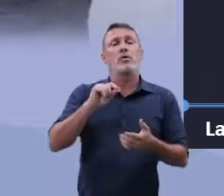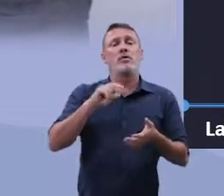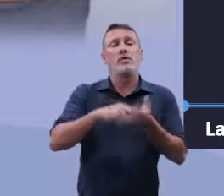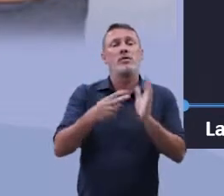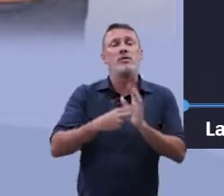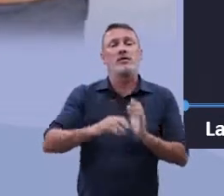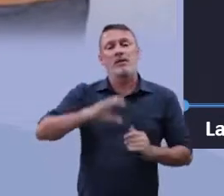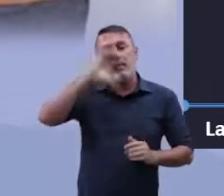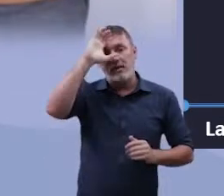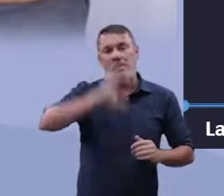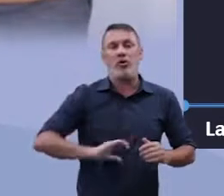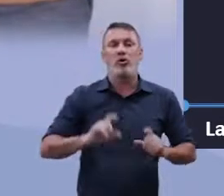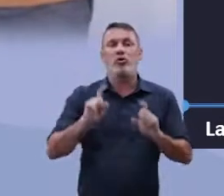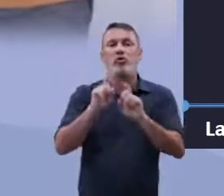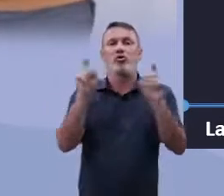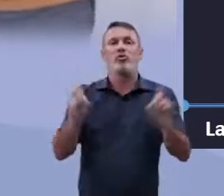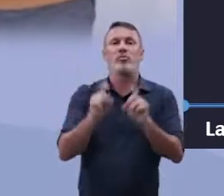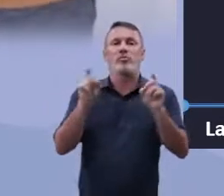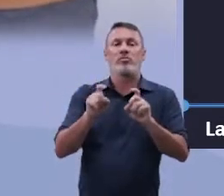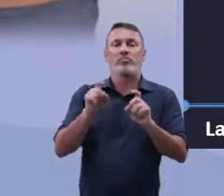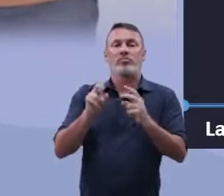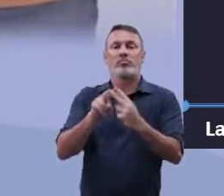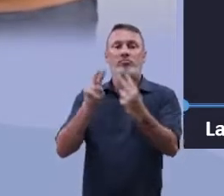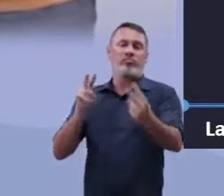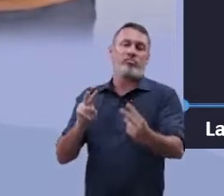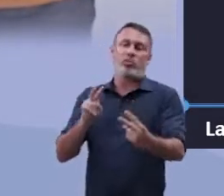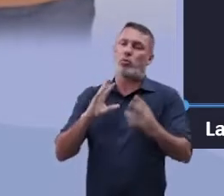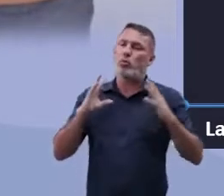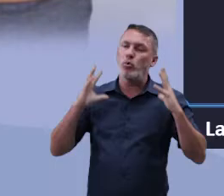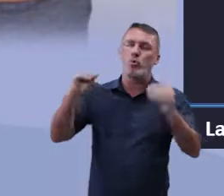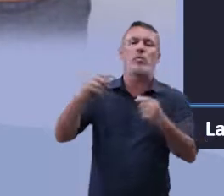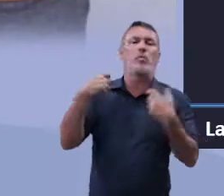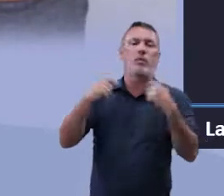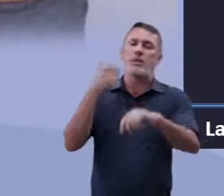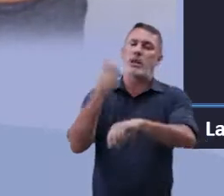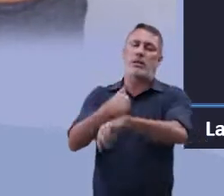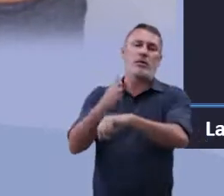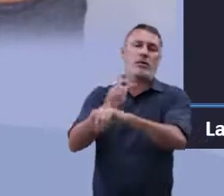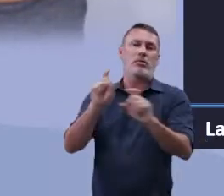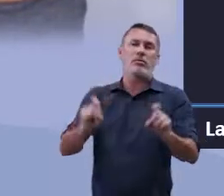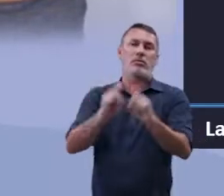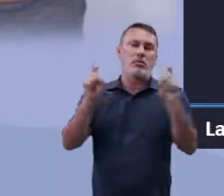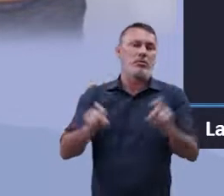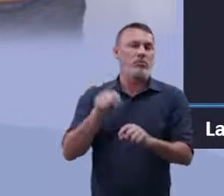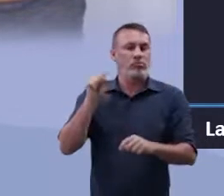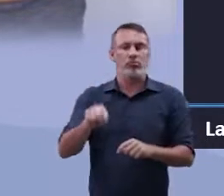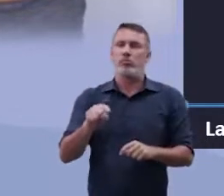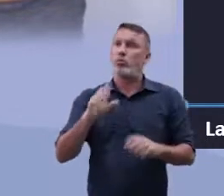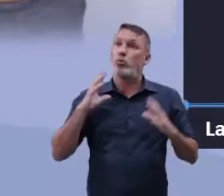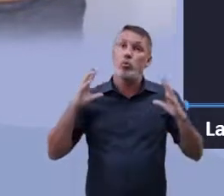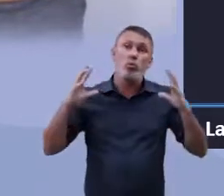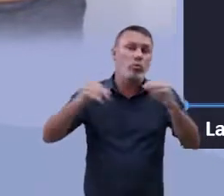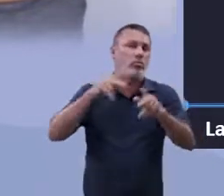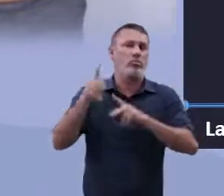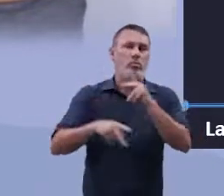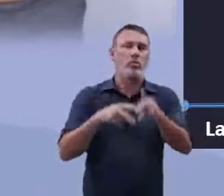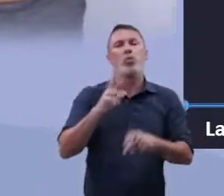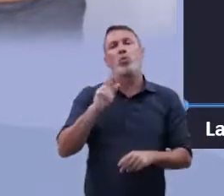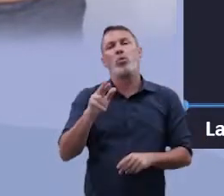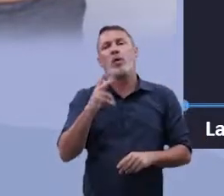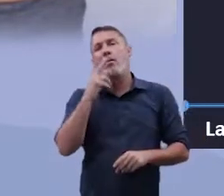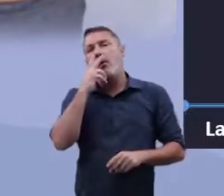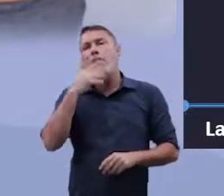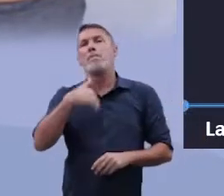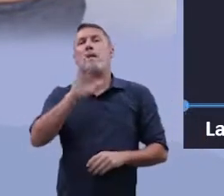cidadania digital, ou seja, todos precisam ter acesso. Não é mais, tipo assim, não é uma das